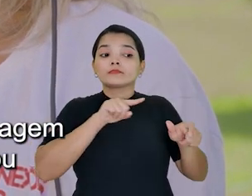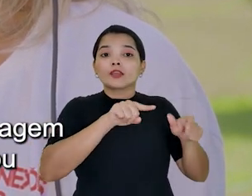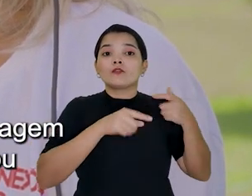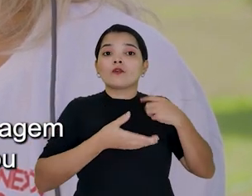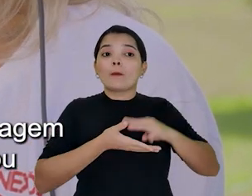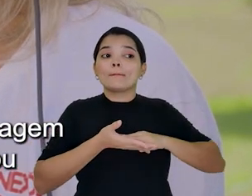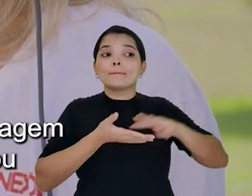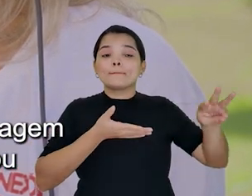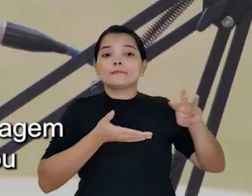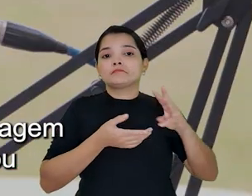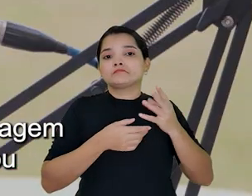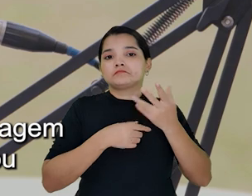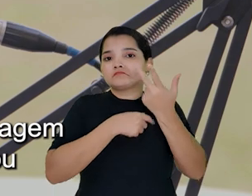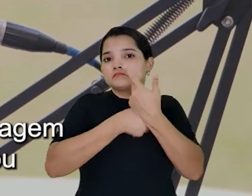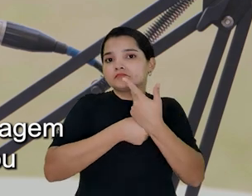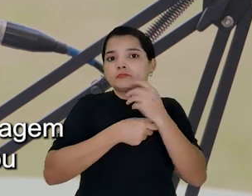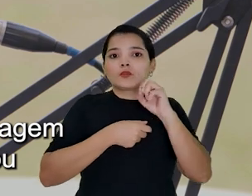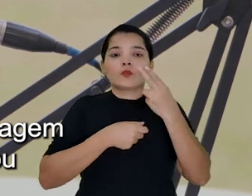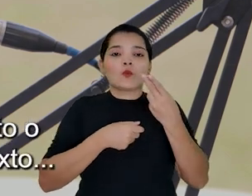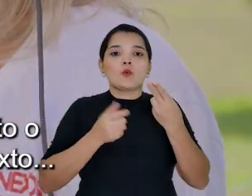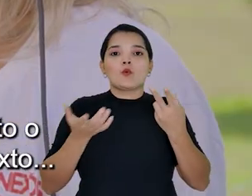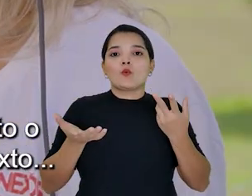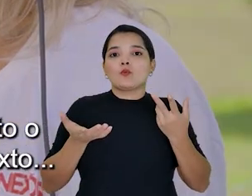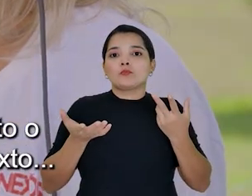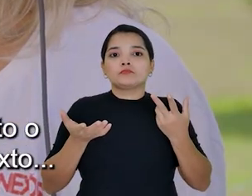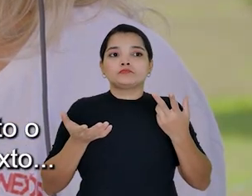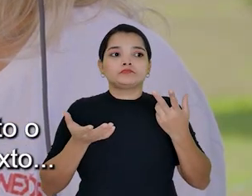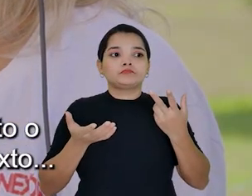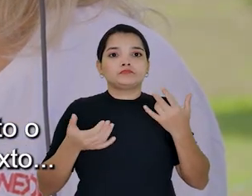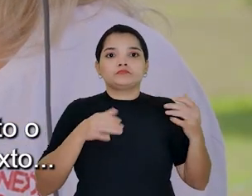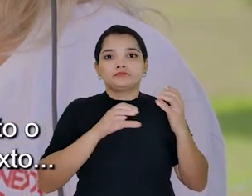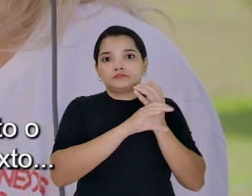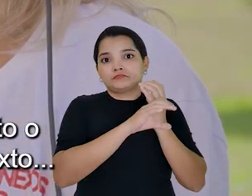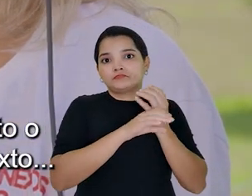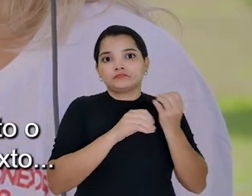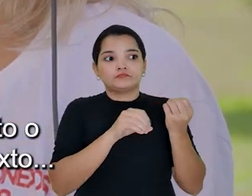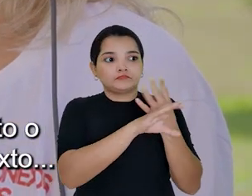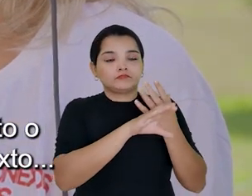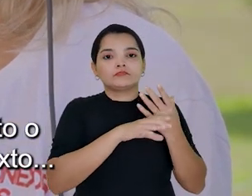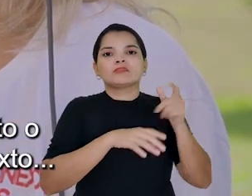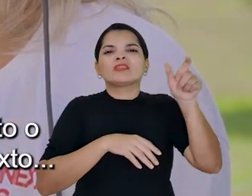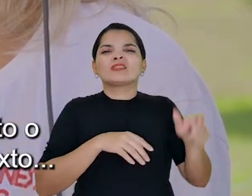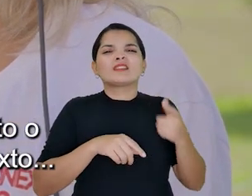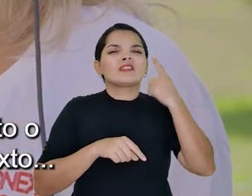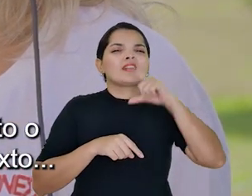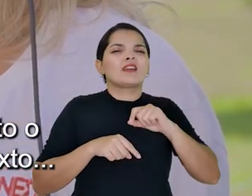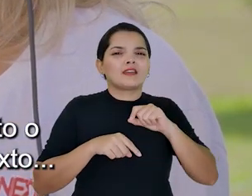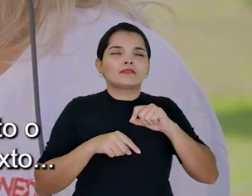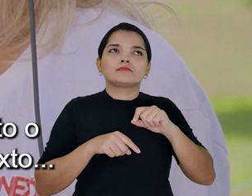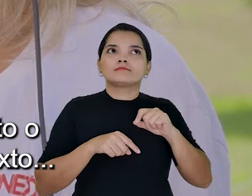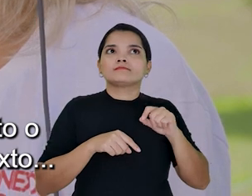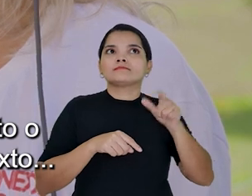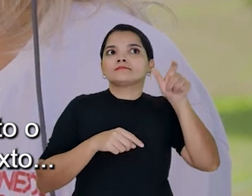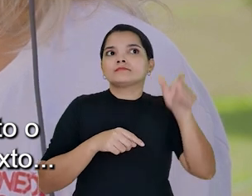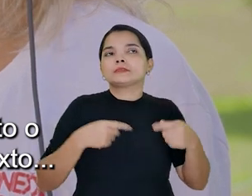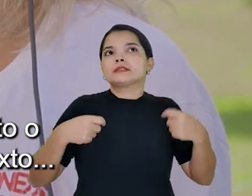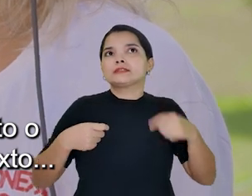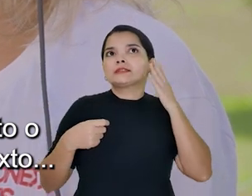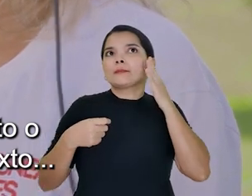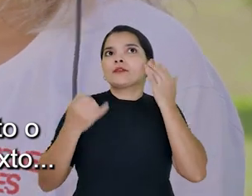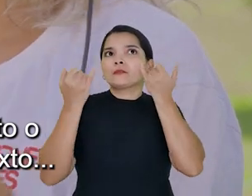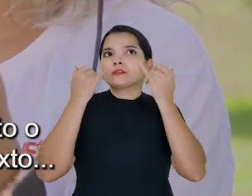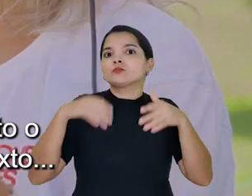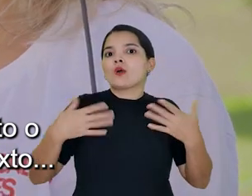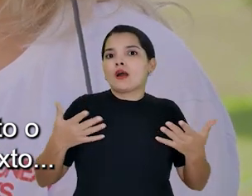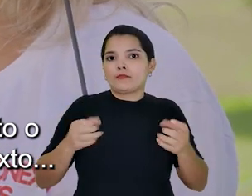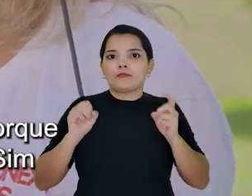precisa de quais informações uhum como eu vou falar isso para essa pessoa OK aí eu aperto o botão e vou gravar outra dica